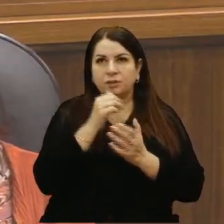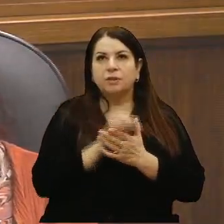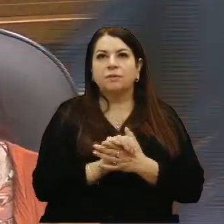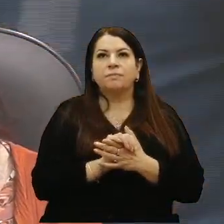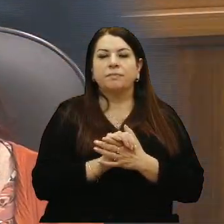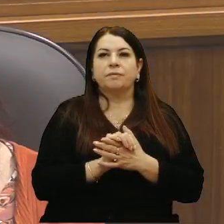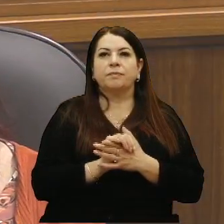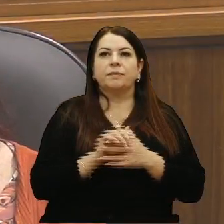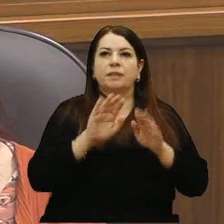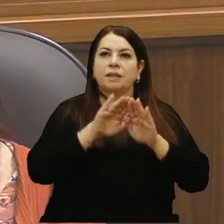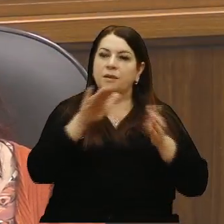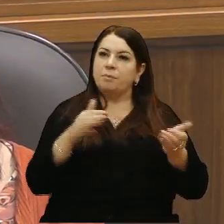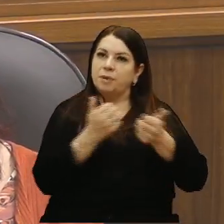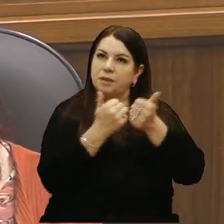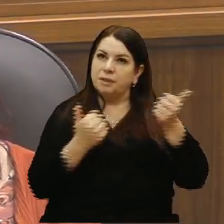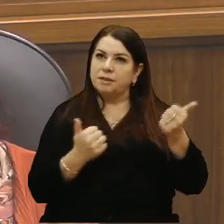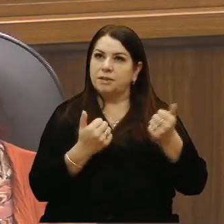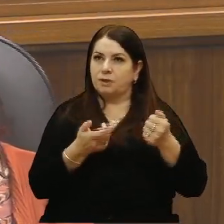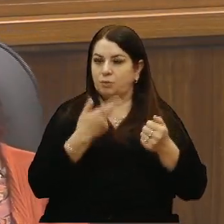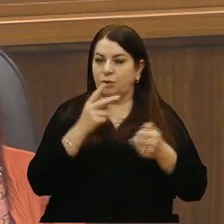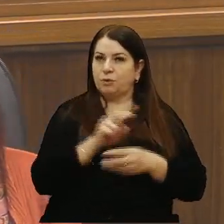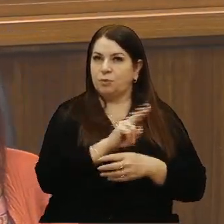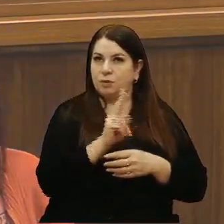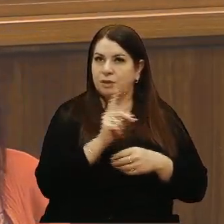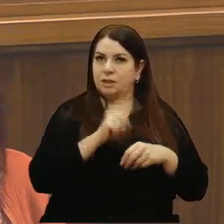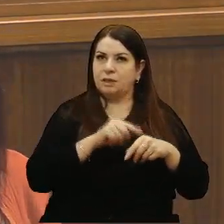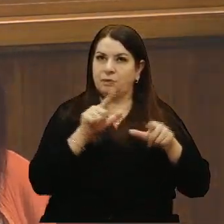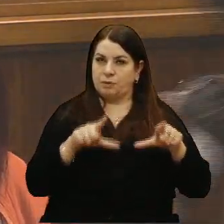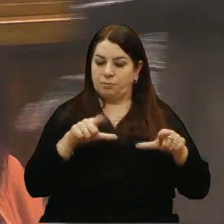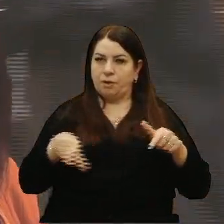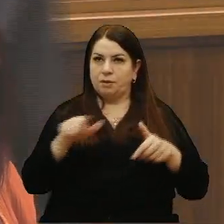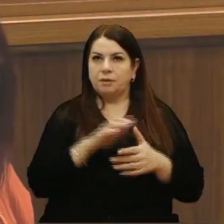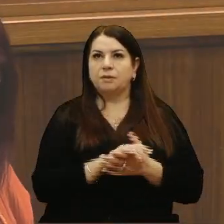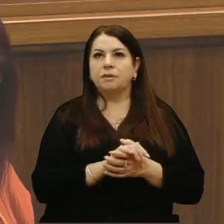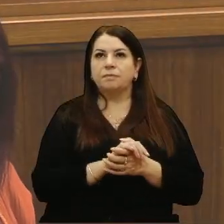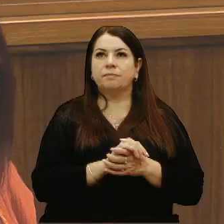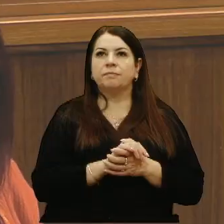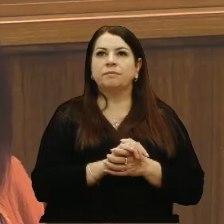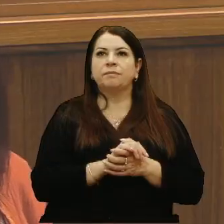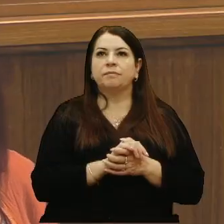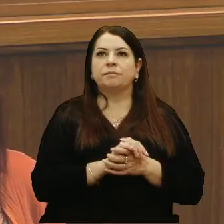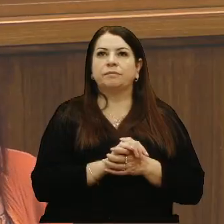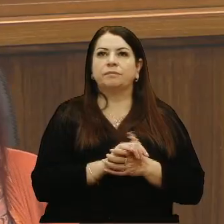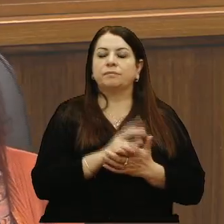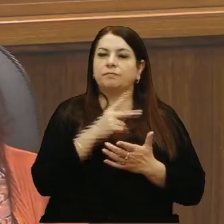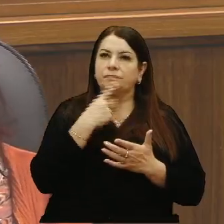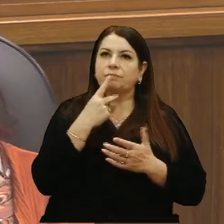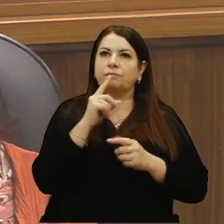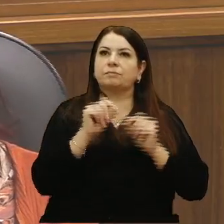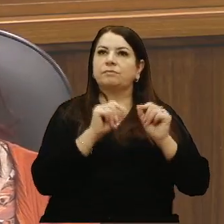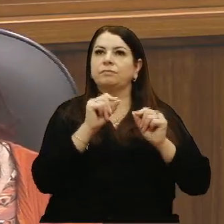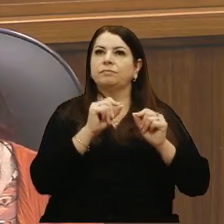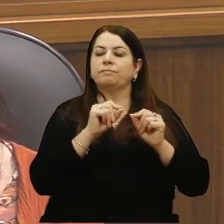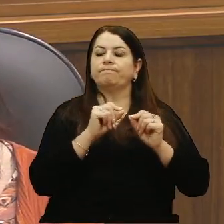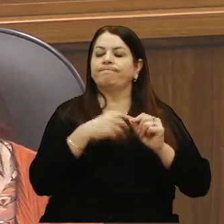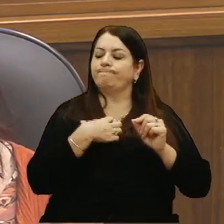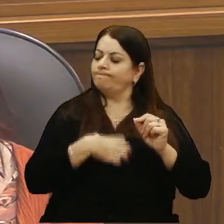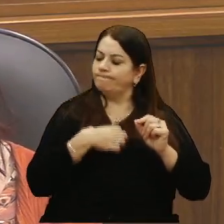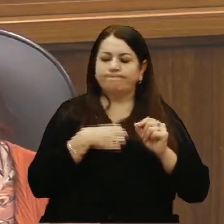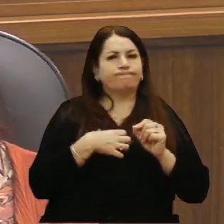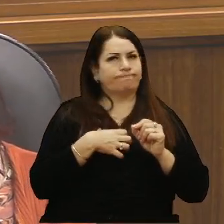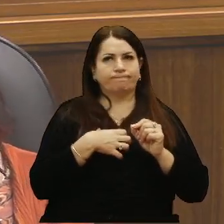vereadoras, à mesa. Eu quero utilizar esse espaço para falar e tratar com muita